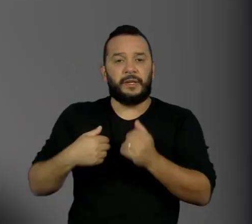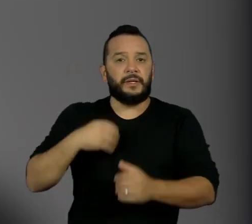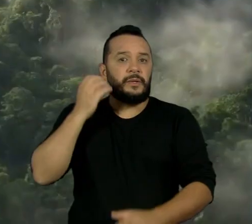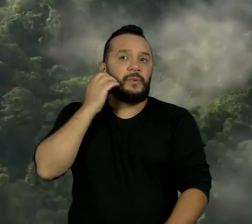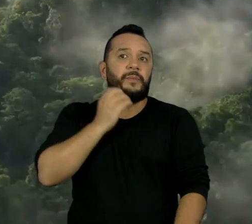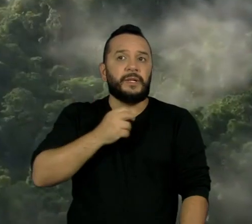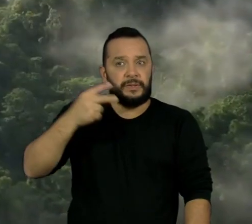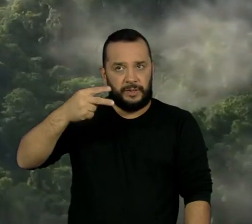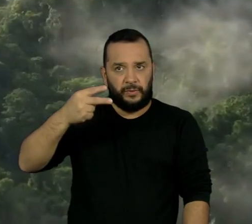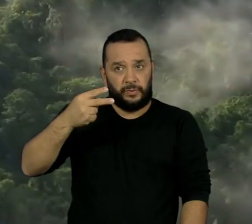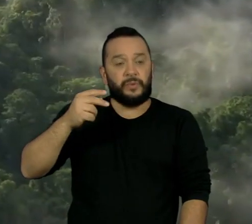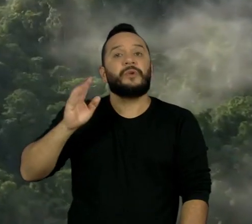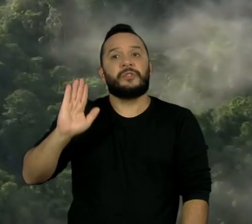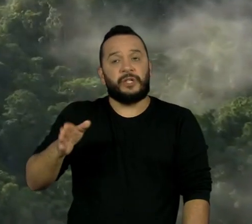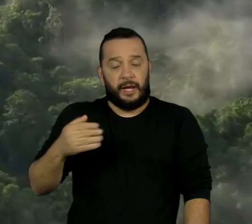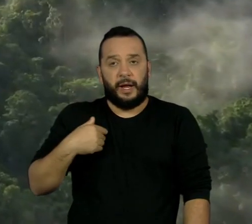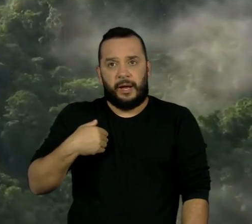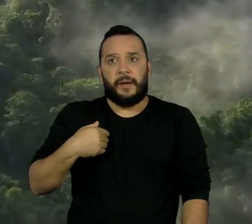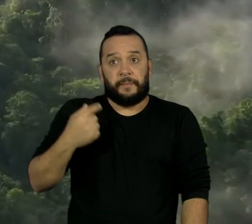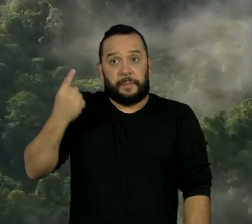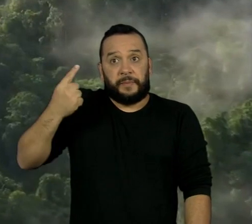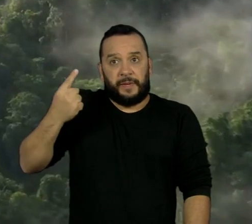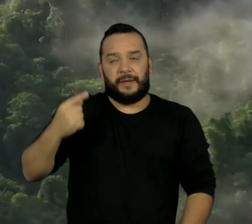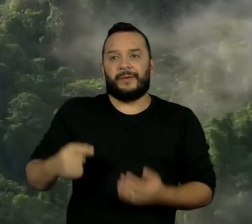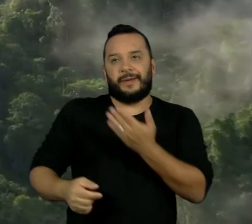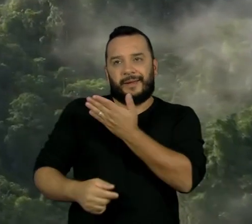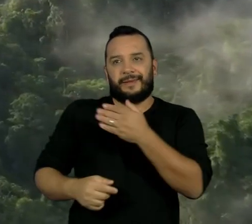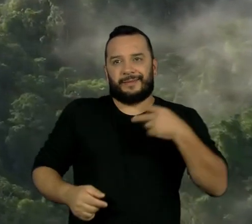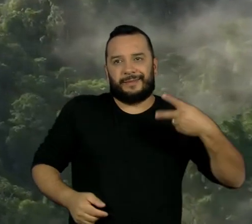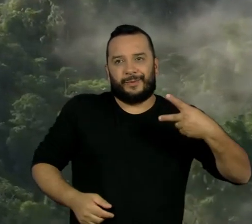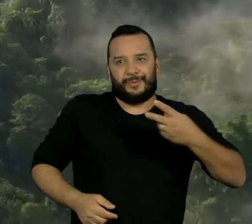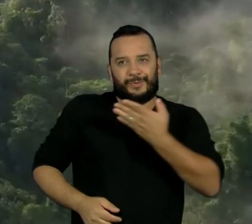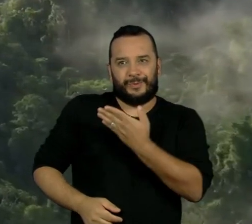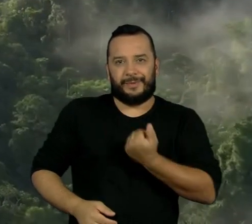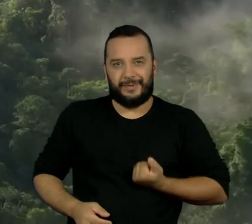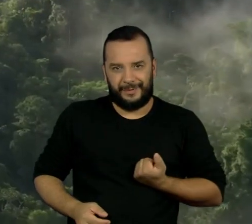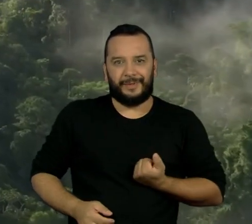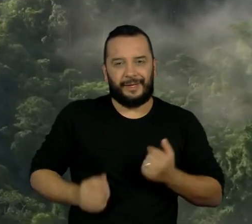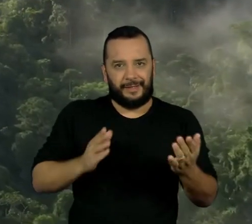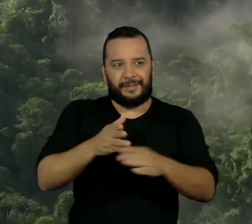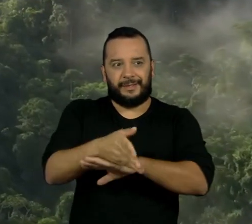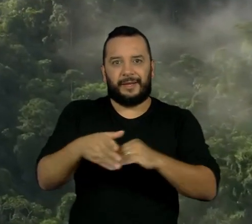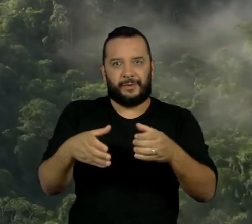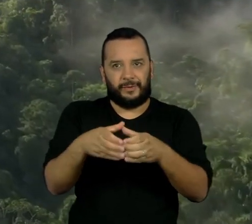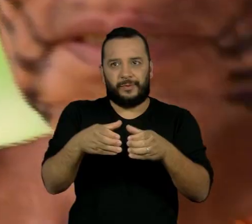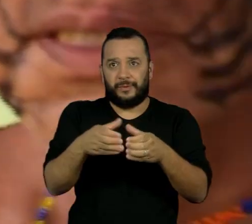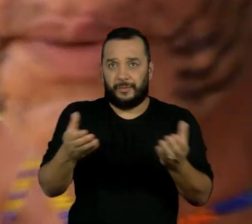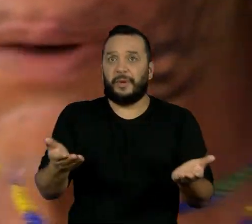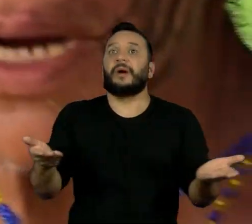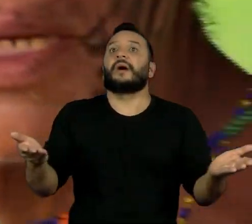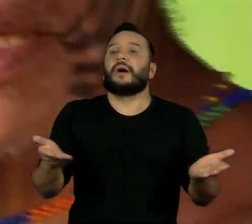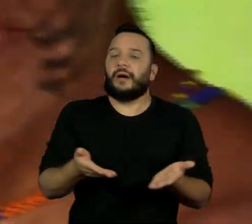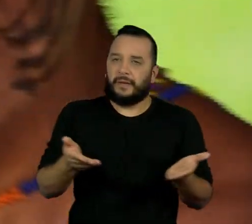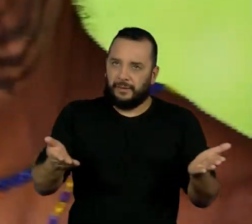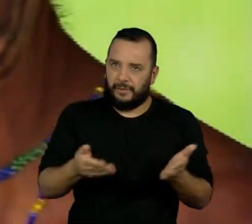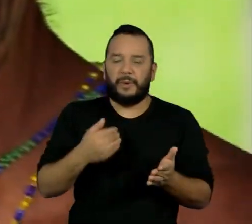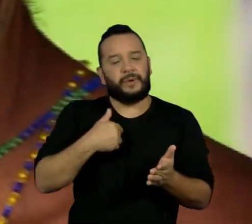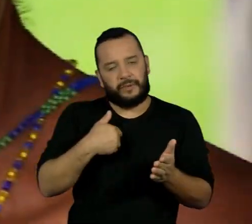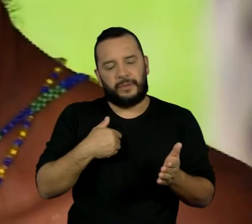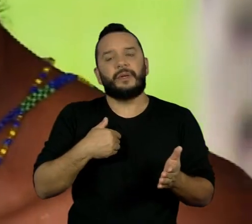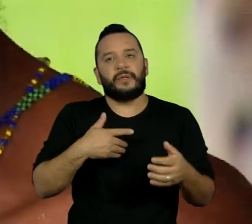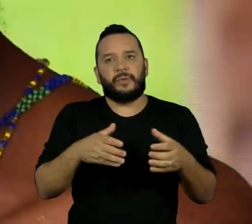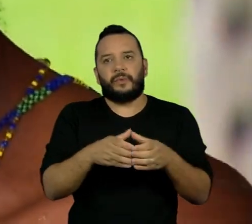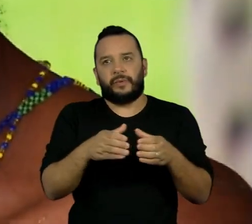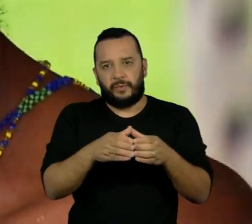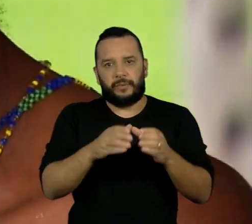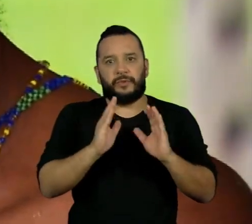II. Agora se dedica à criação de um Instituto de Tecnologia na Amazônia, para integrar os saberes ancestrais dos